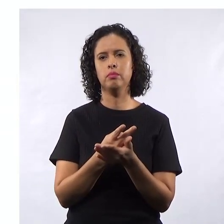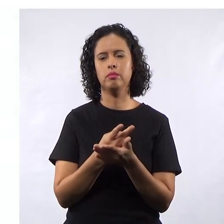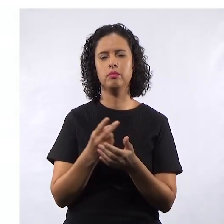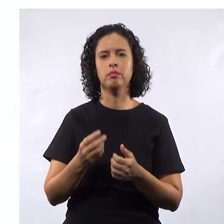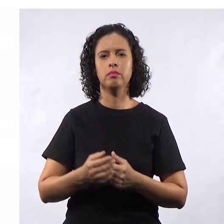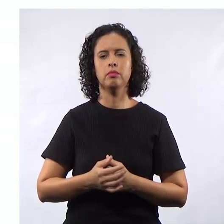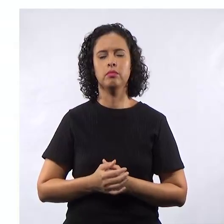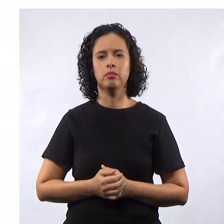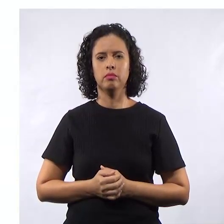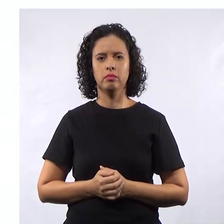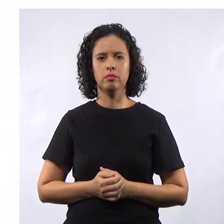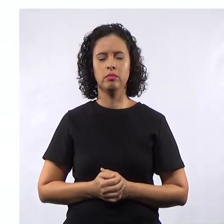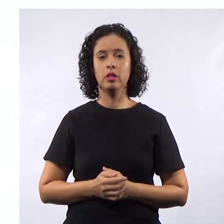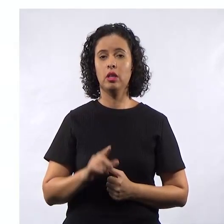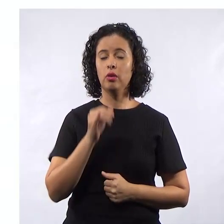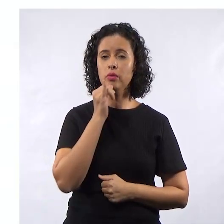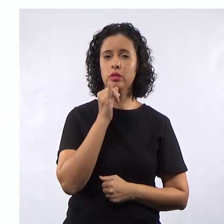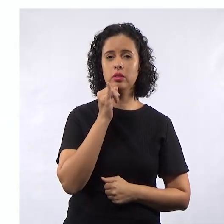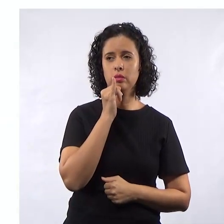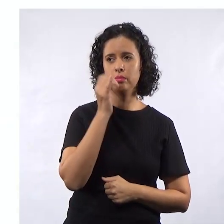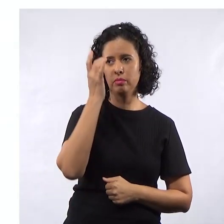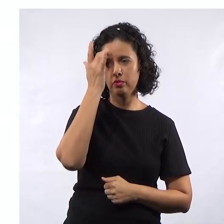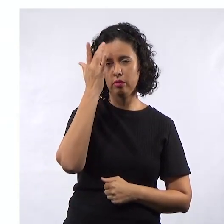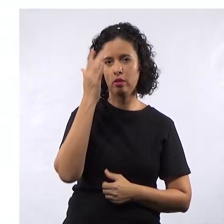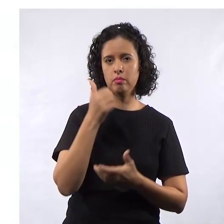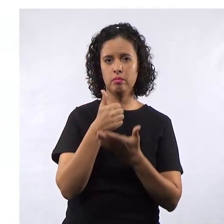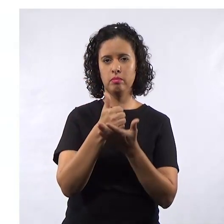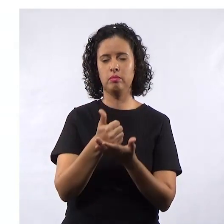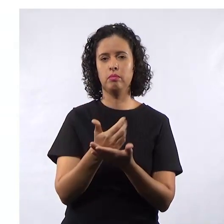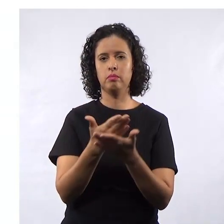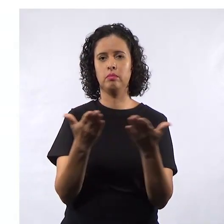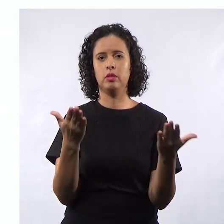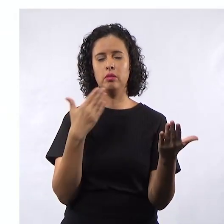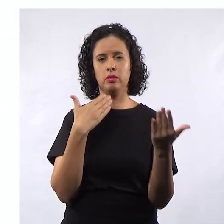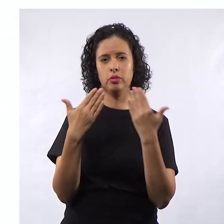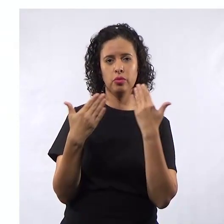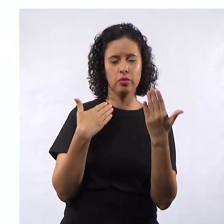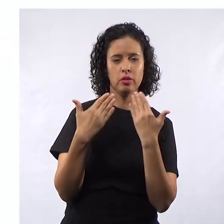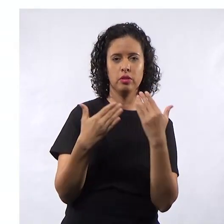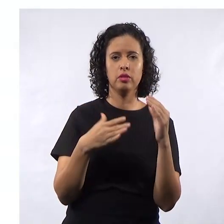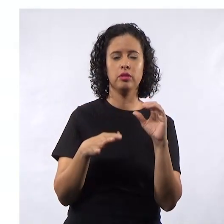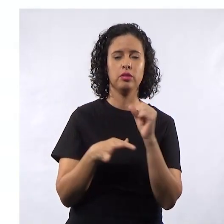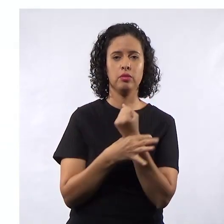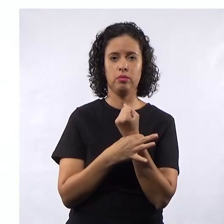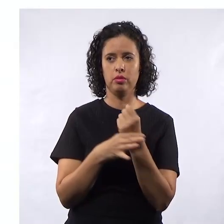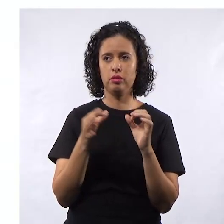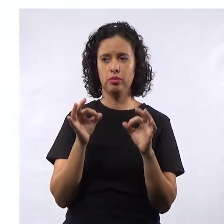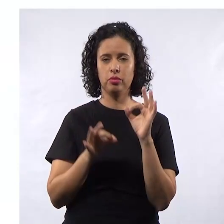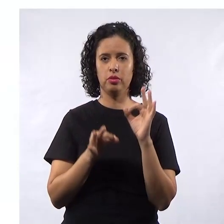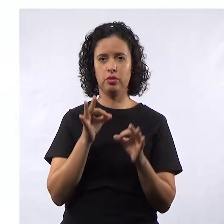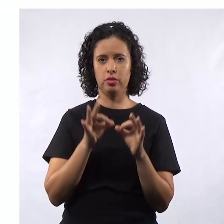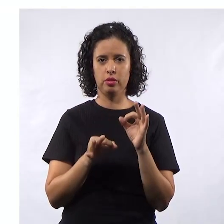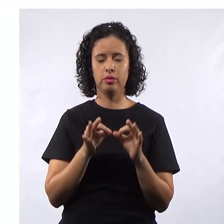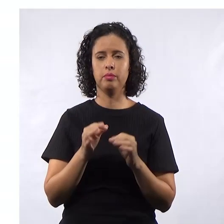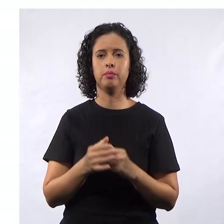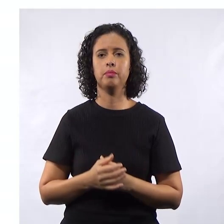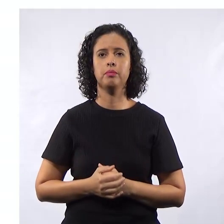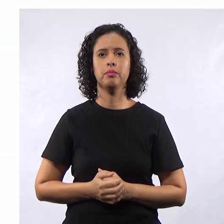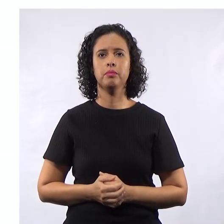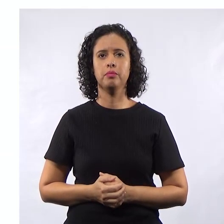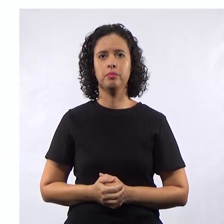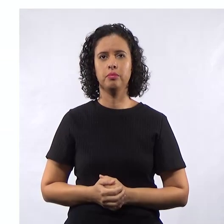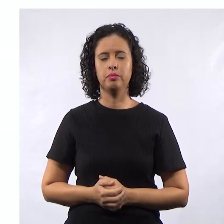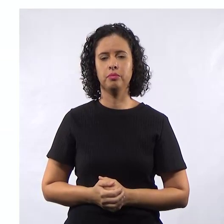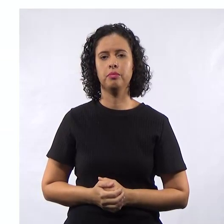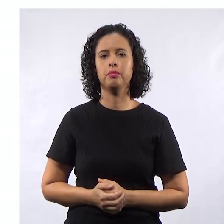3 meses, tá? É um exemplo bem tranquilinho aí, que eu trouxe para você, para a gente conversar sobre segurança jurídica.